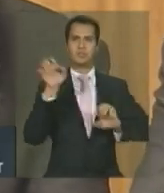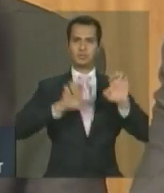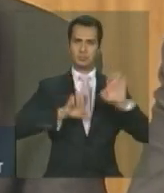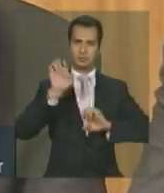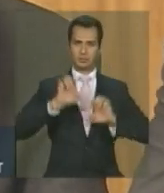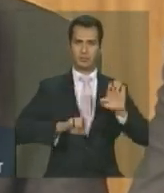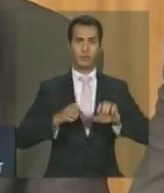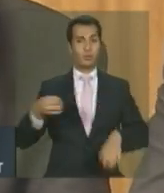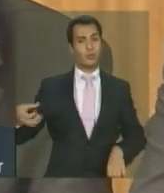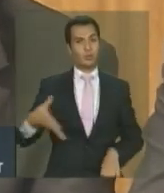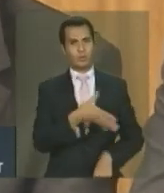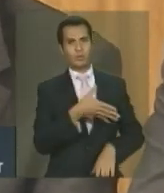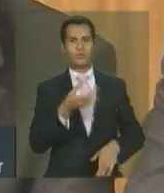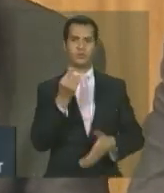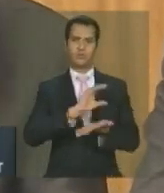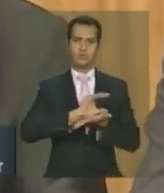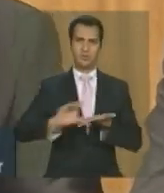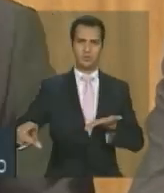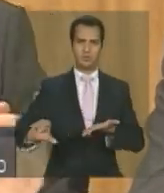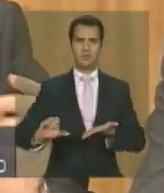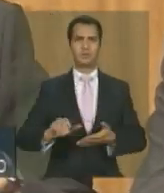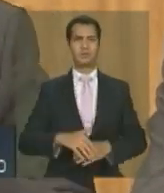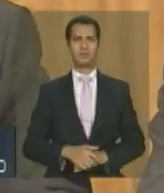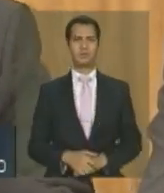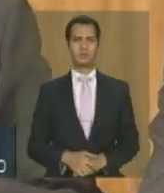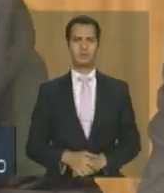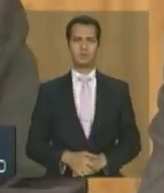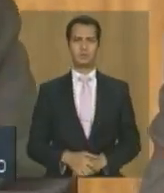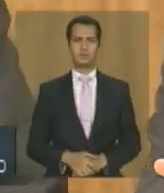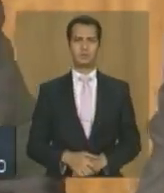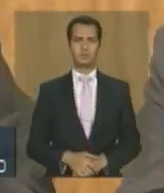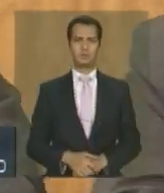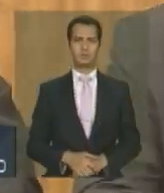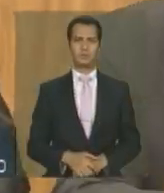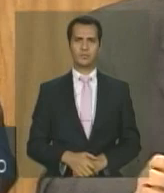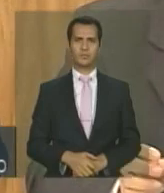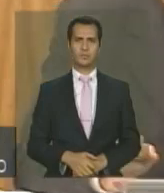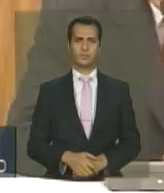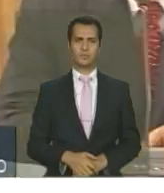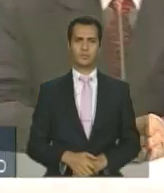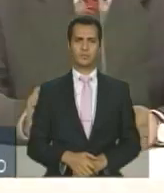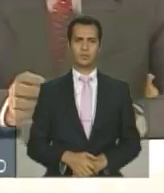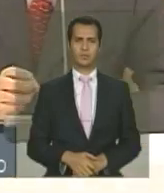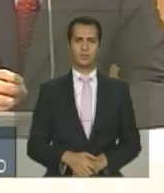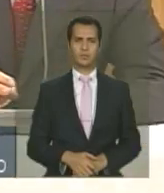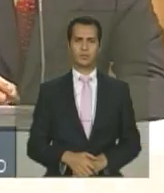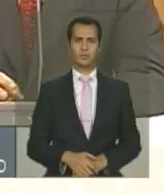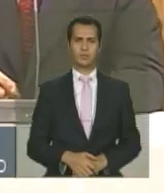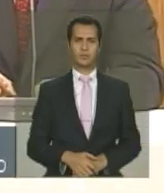novo investimento da MAN. Só um ponto que eu queria acrescentar.